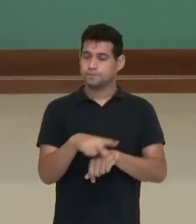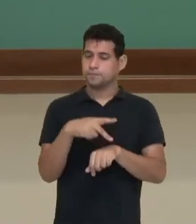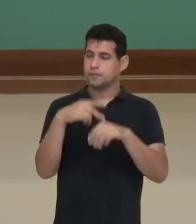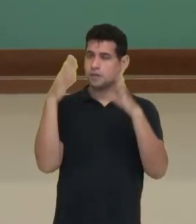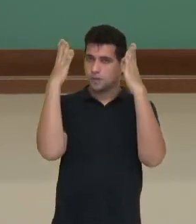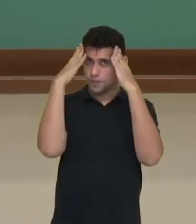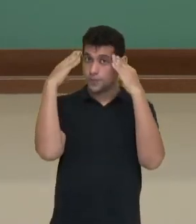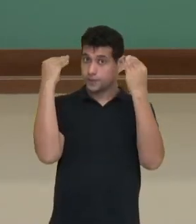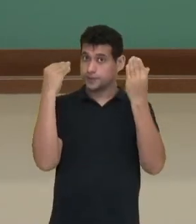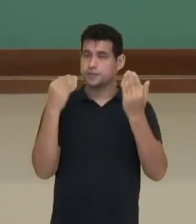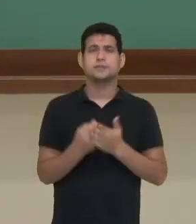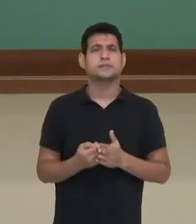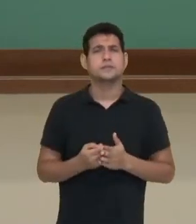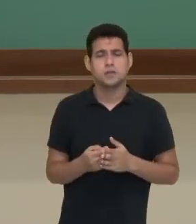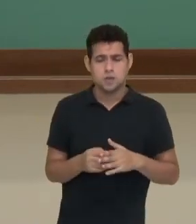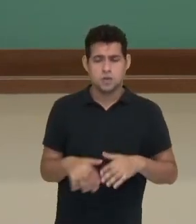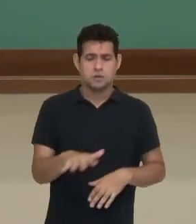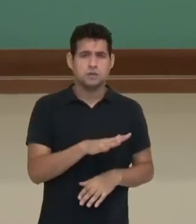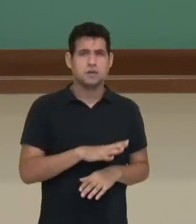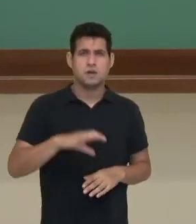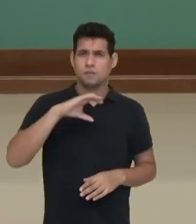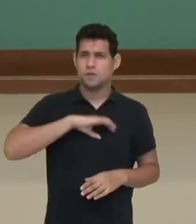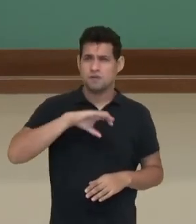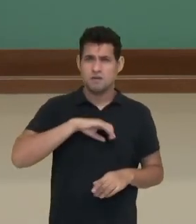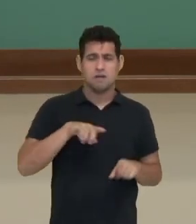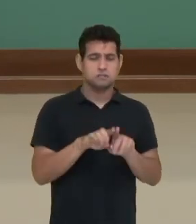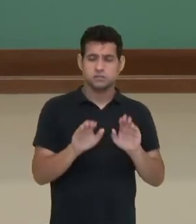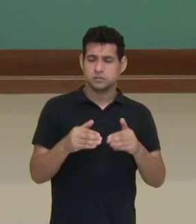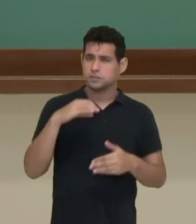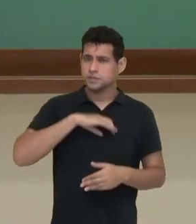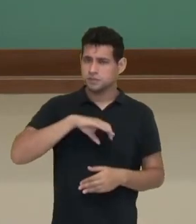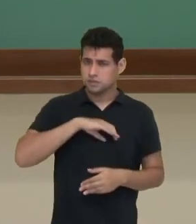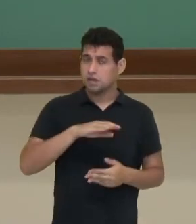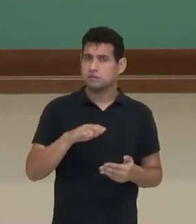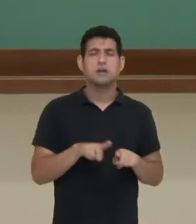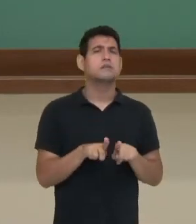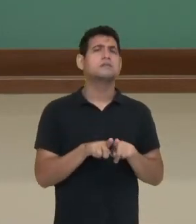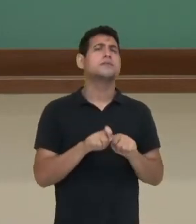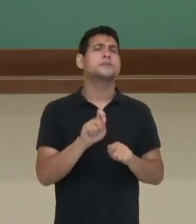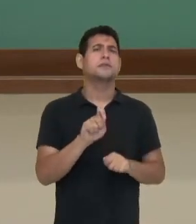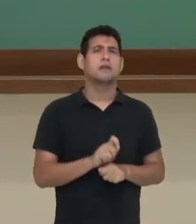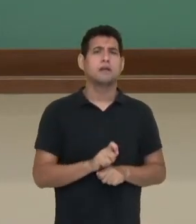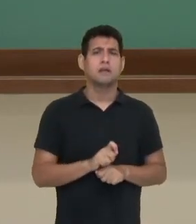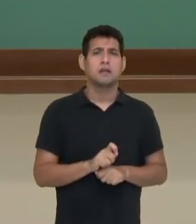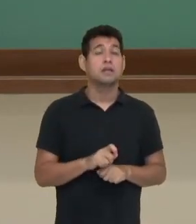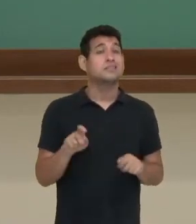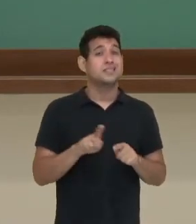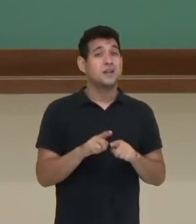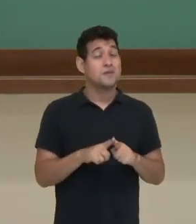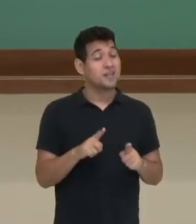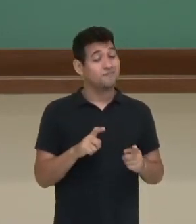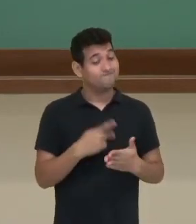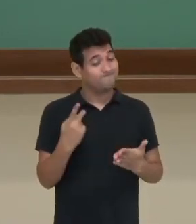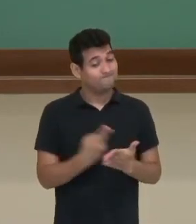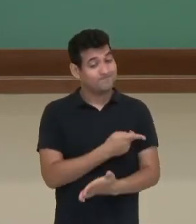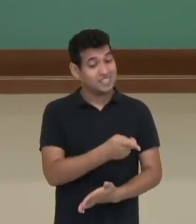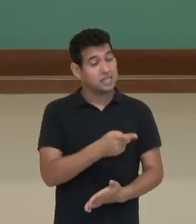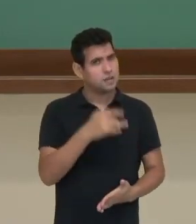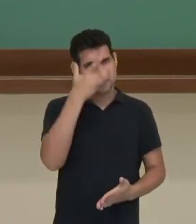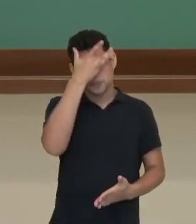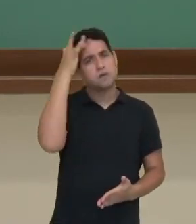né, nas terras portuguesas, na colônia portuguesa aqui, eles também puniam aqueles que